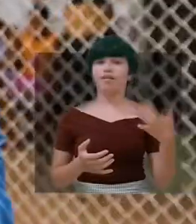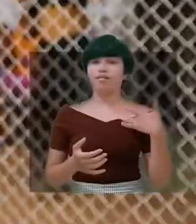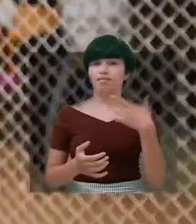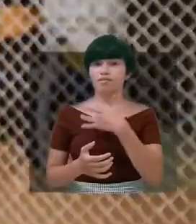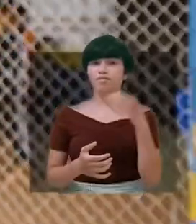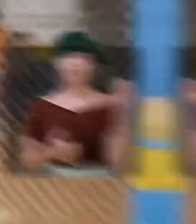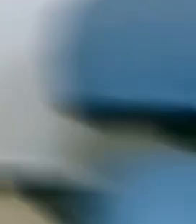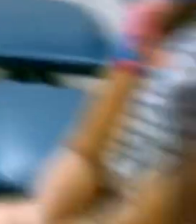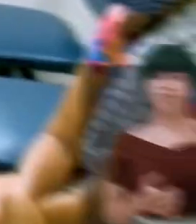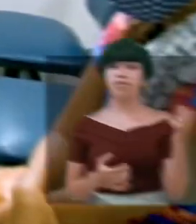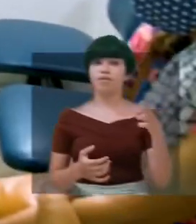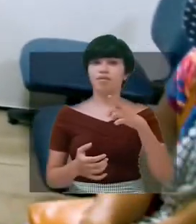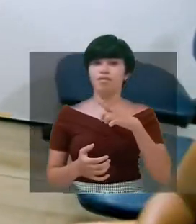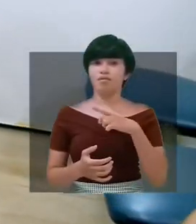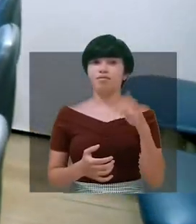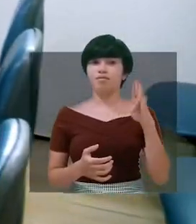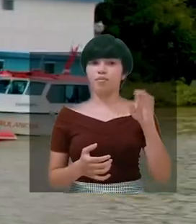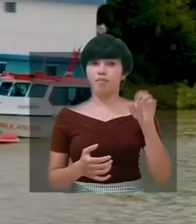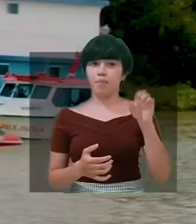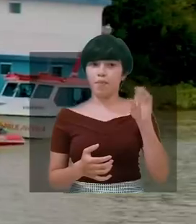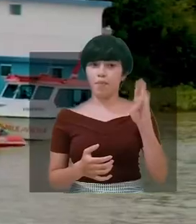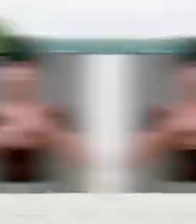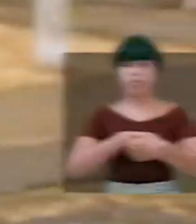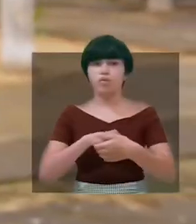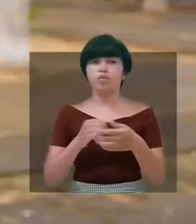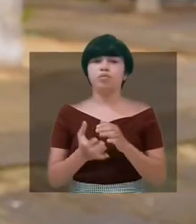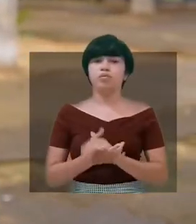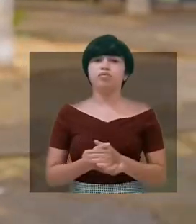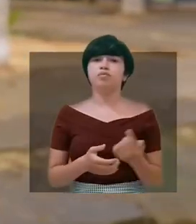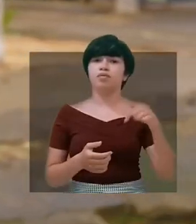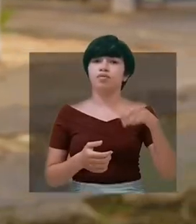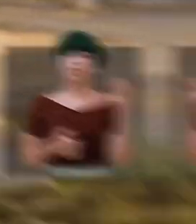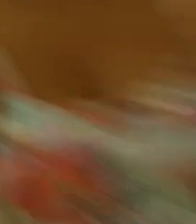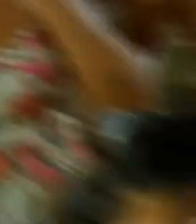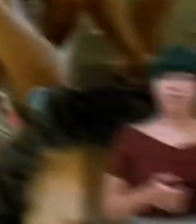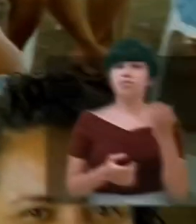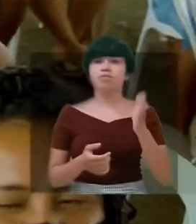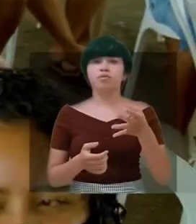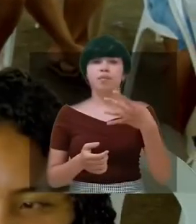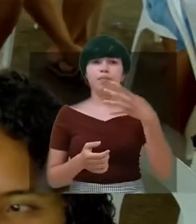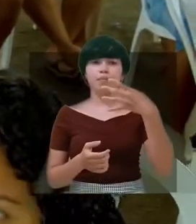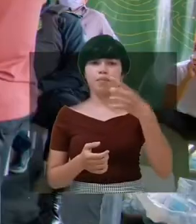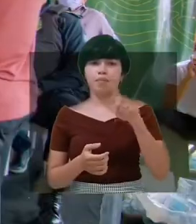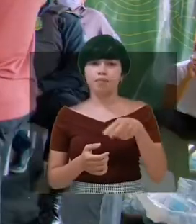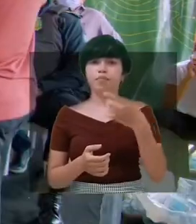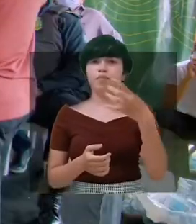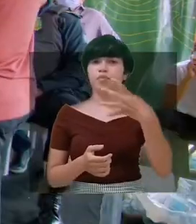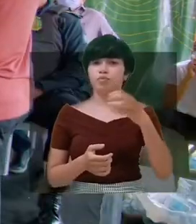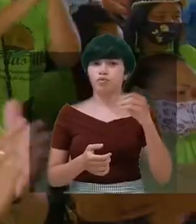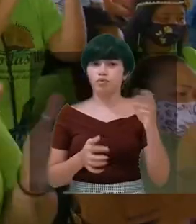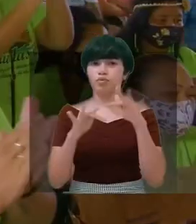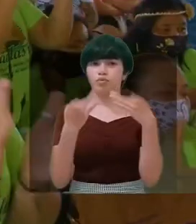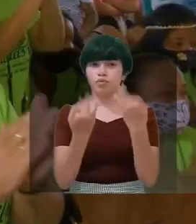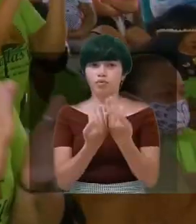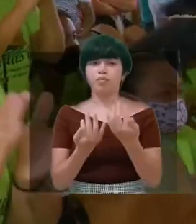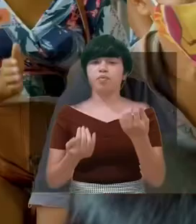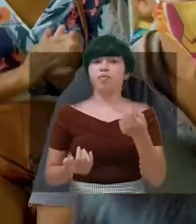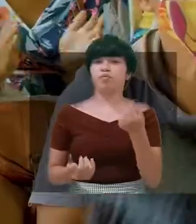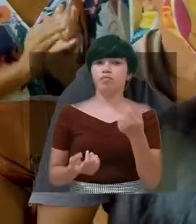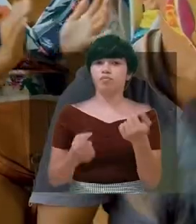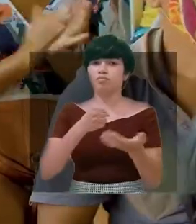Na Saúde em Outeiro tem UBS aberta dia e noite, ambulância. Aqui em Outeiro, o Bora Belém já atende mais de 1.400 famílias com uma renda básica de